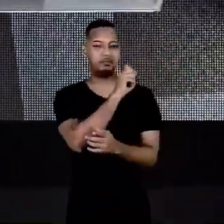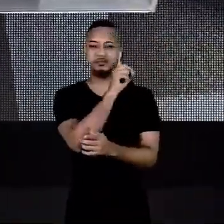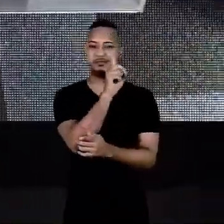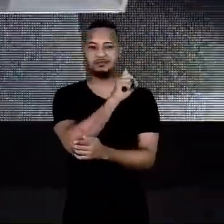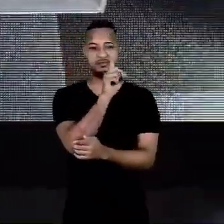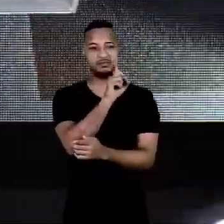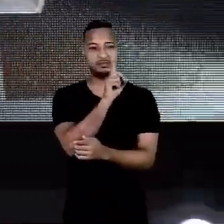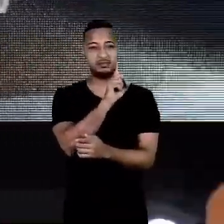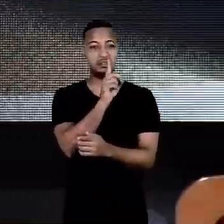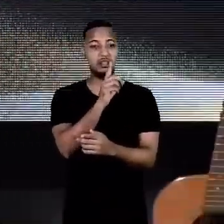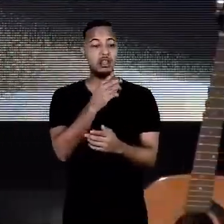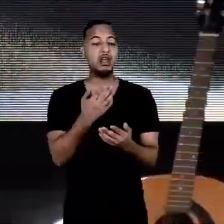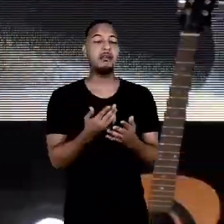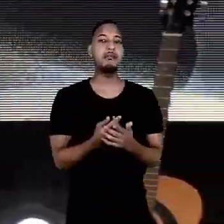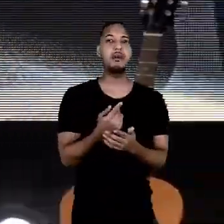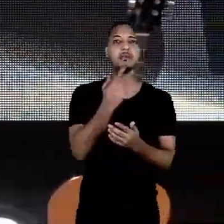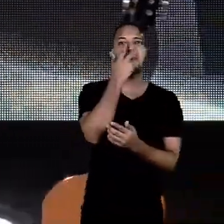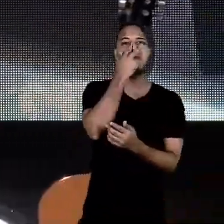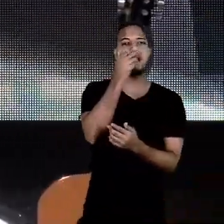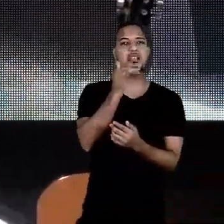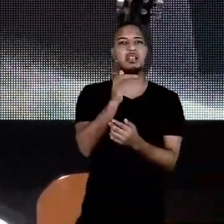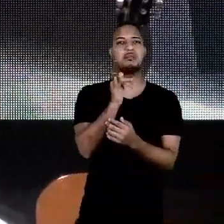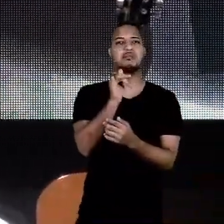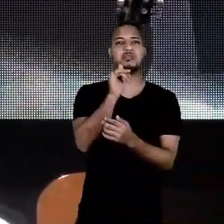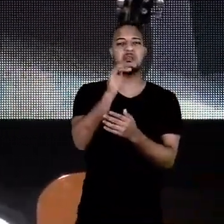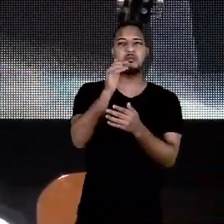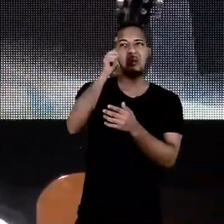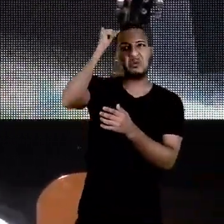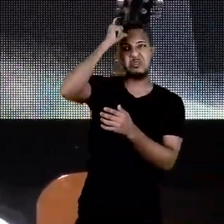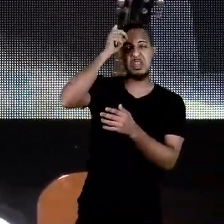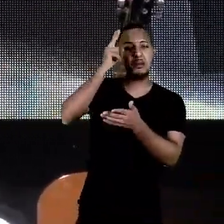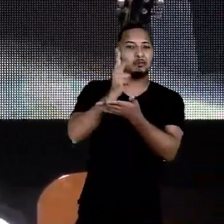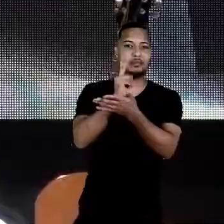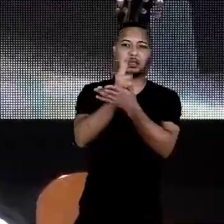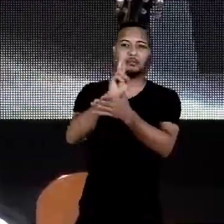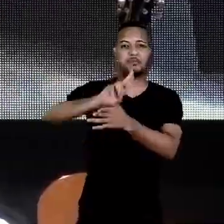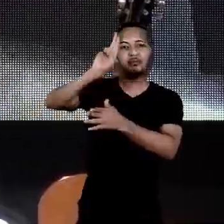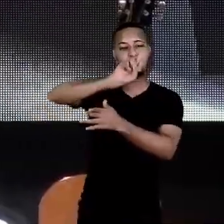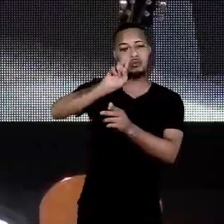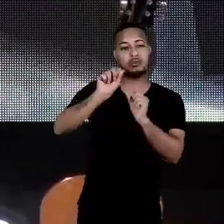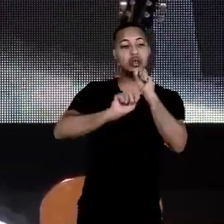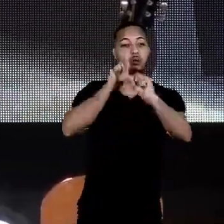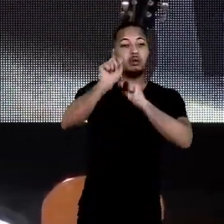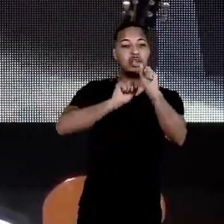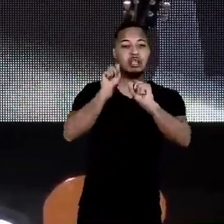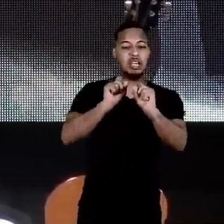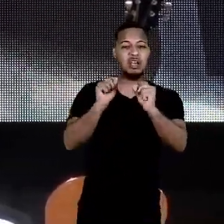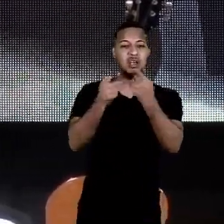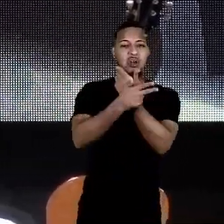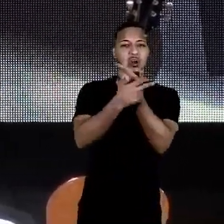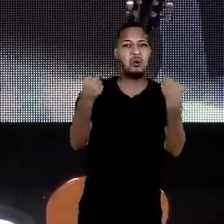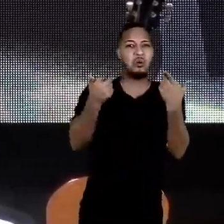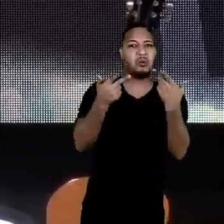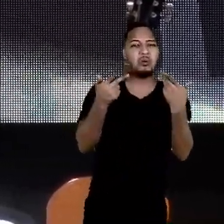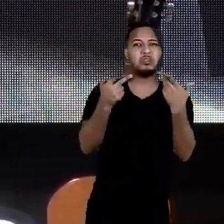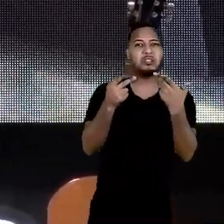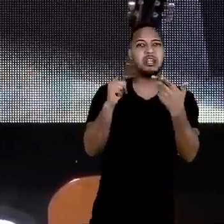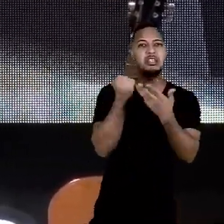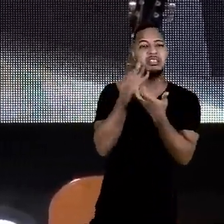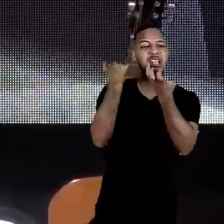mas por dentro existem espinhos, e quando você toca, você se fere, você fica preso e fica doente. É assim ou não é?